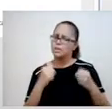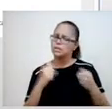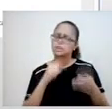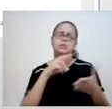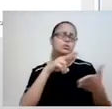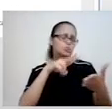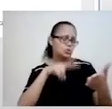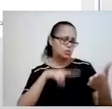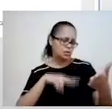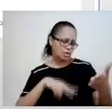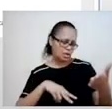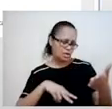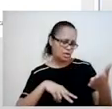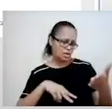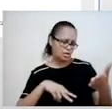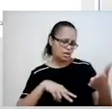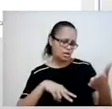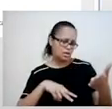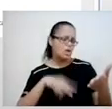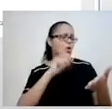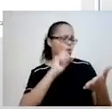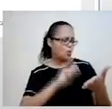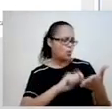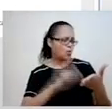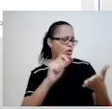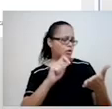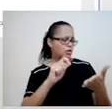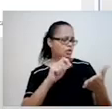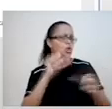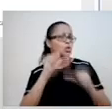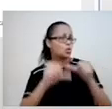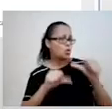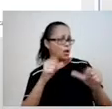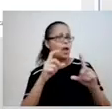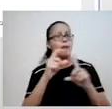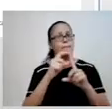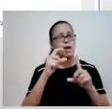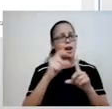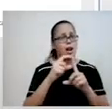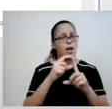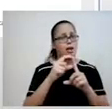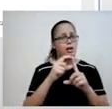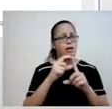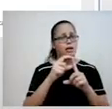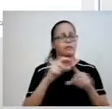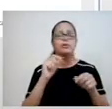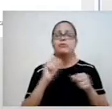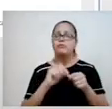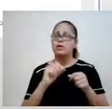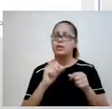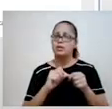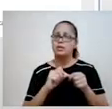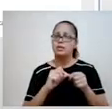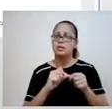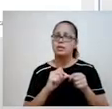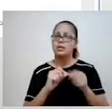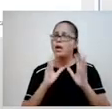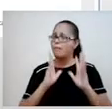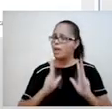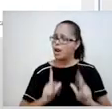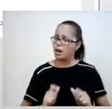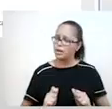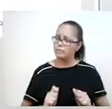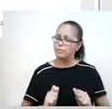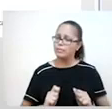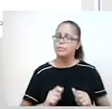Eu vou fazer uma redação, eu tenho que ler, eu tenho que corrigir, eu tenho que trocar palavras, eu tenho que fazer justamente essa limpeza no texto que foi feito aqui. É